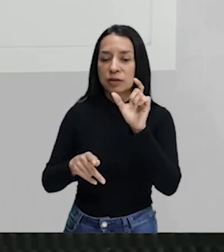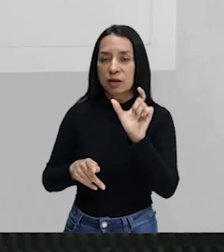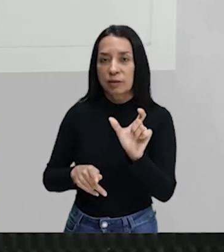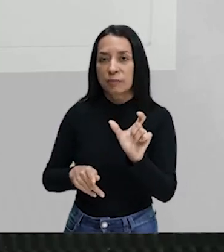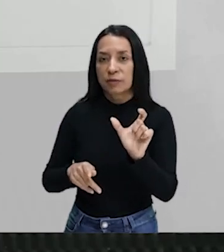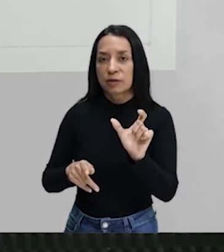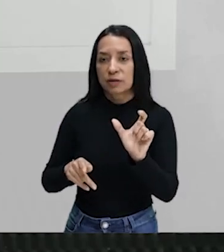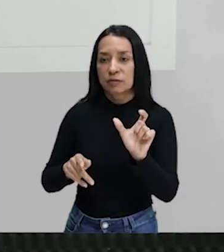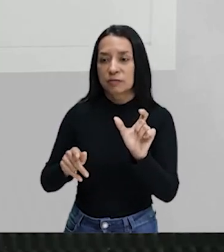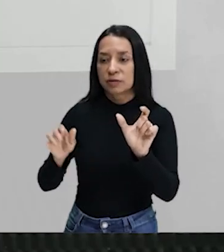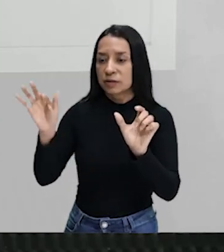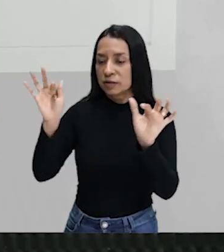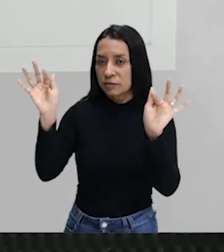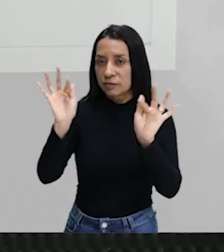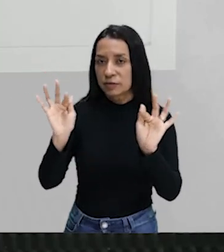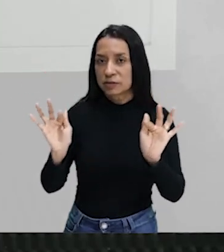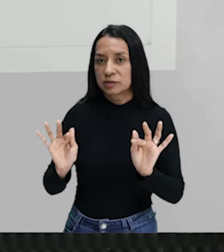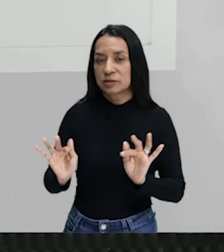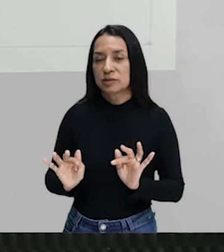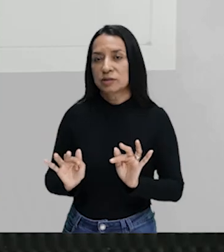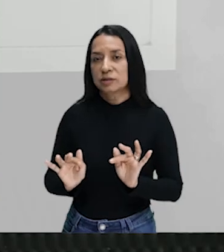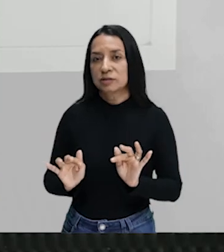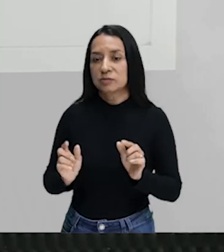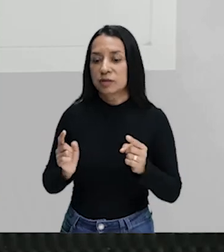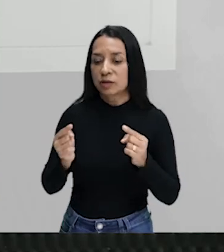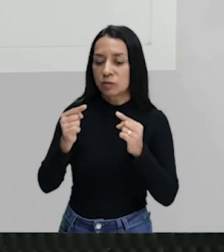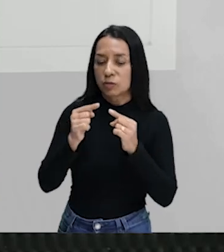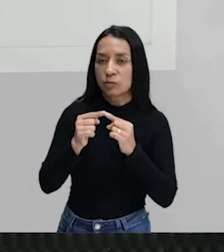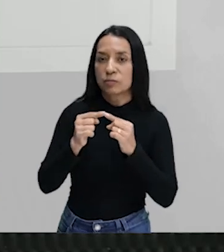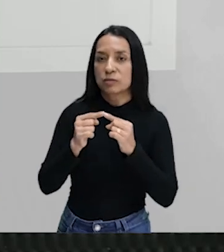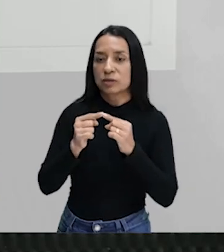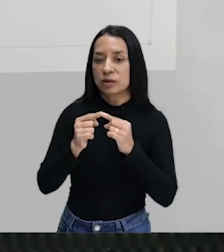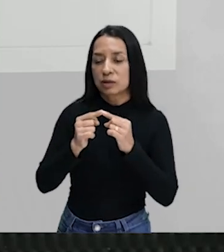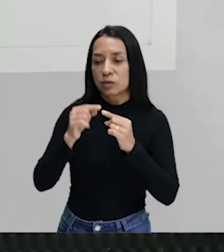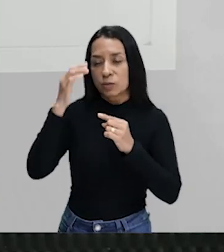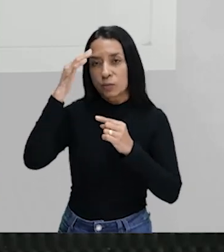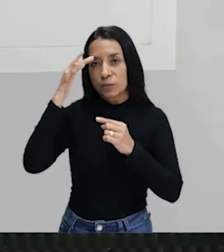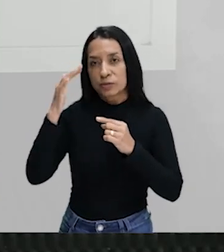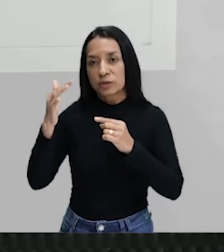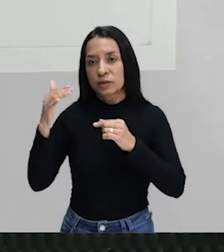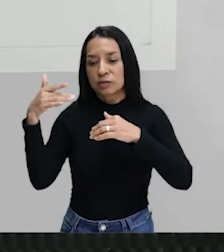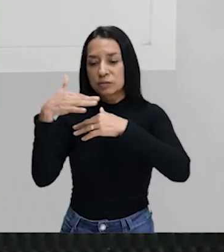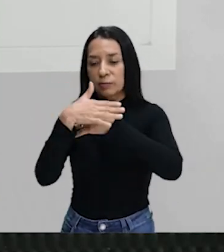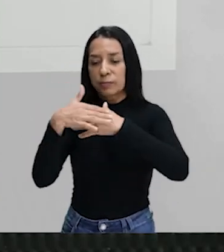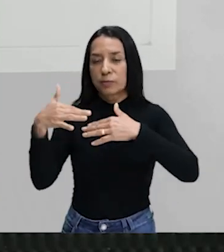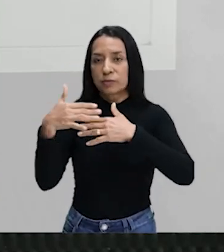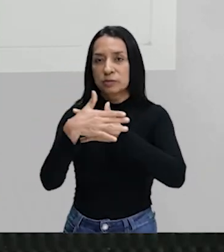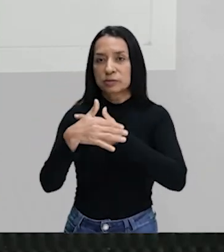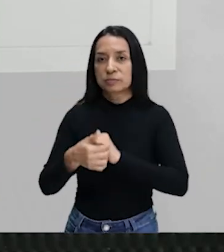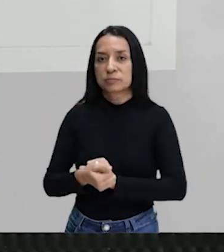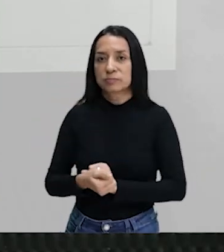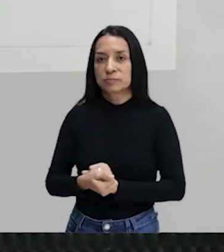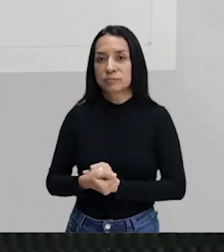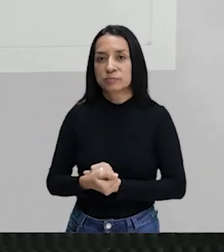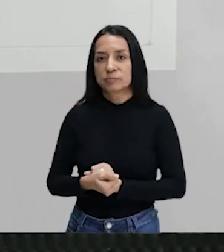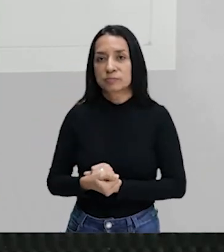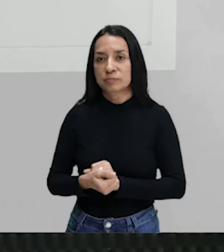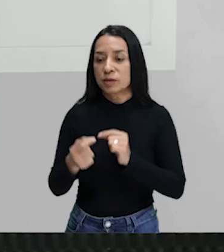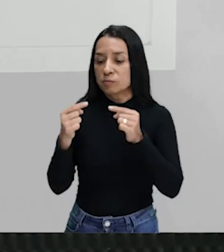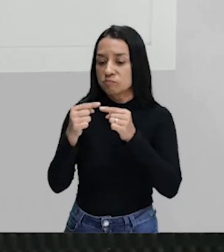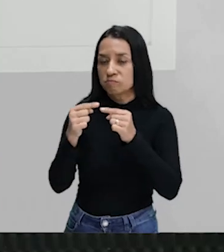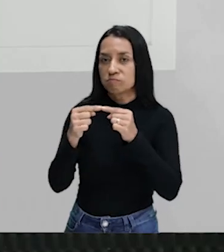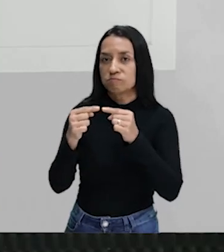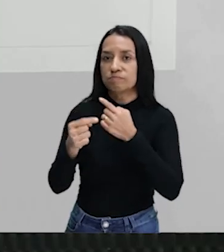justamente encaixar, ó, com o ideal da polis. Porque olha a palavra cidade aqui, ó, é uma coincidência, viu, gente?